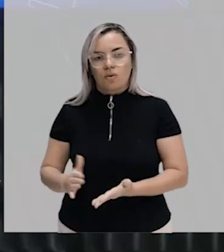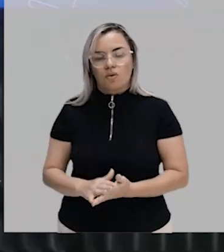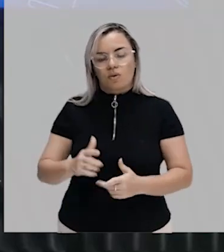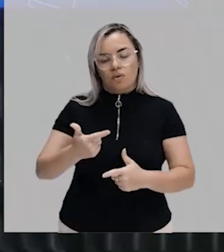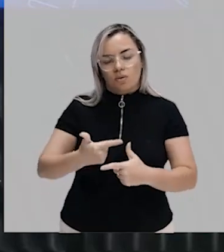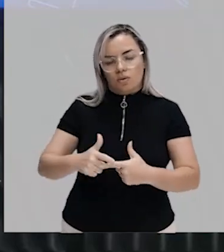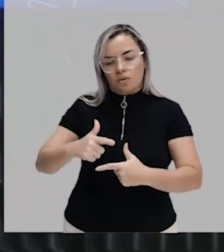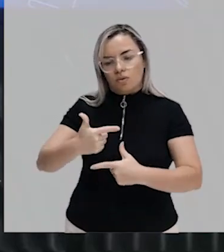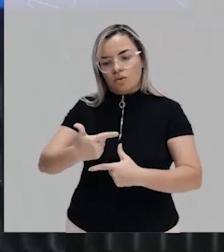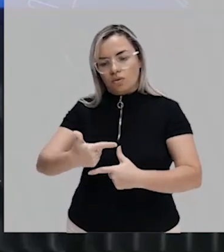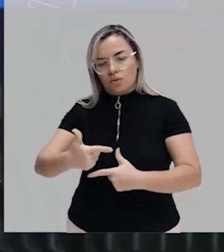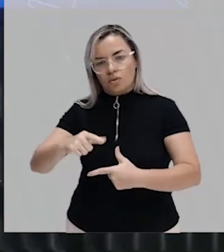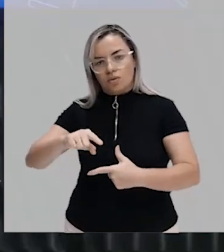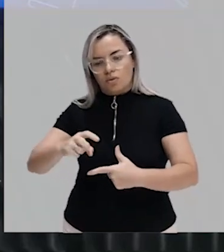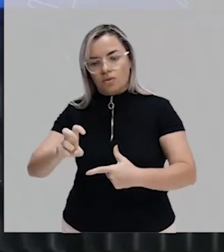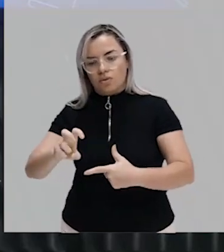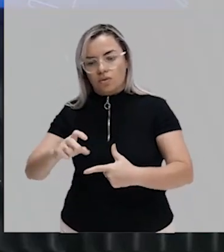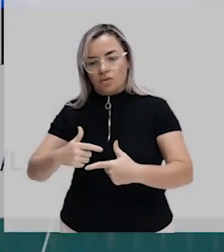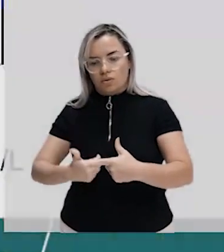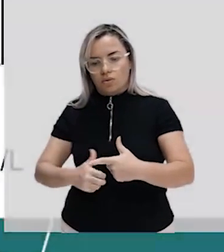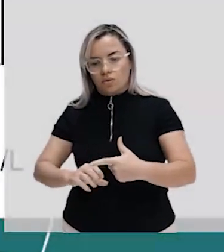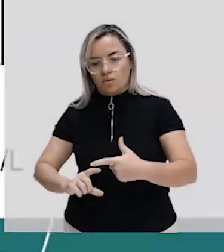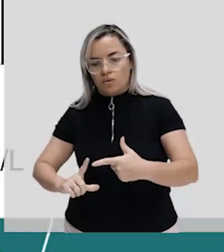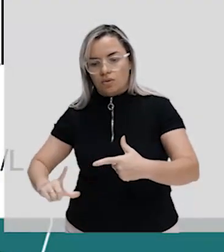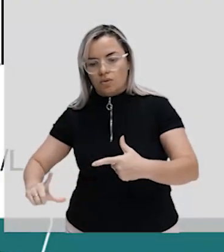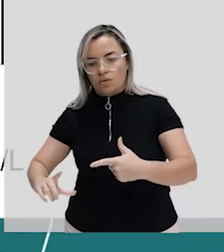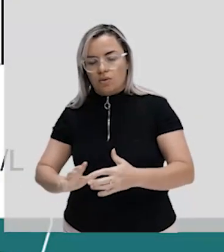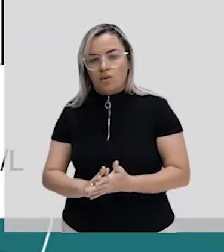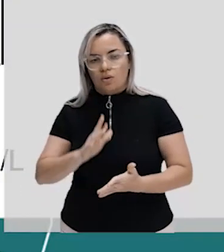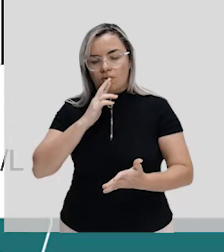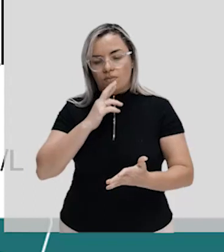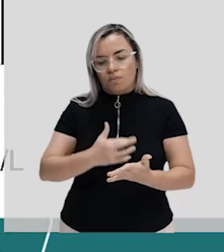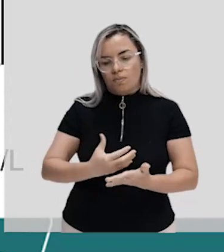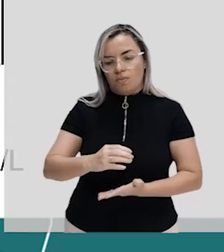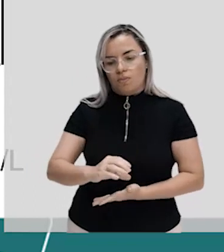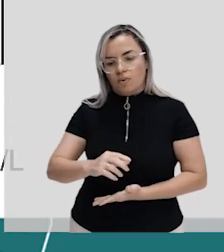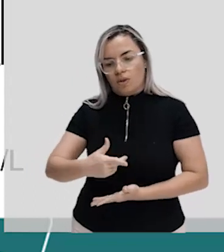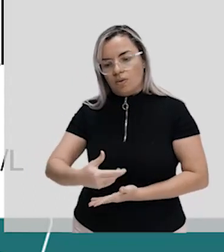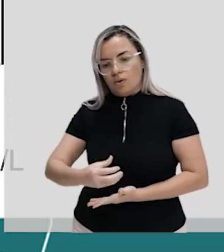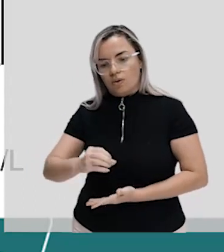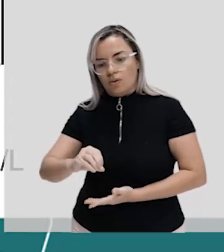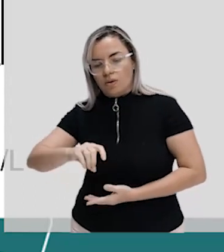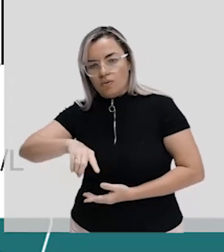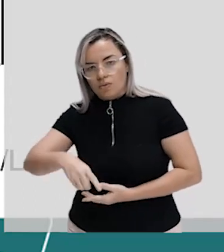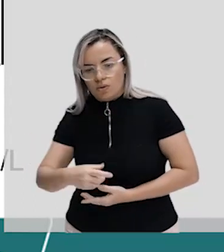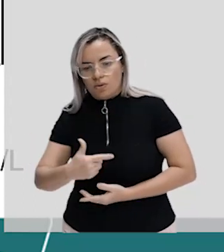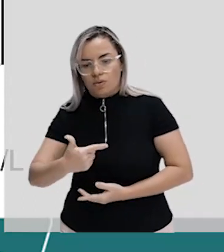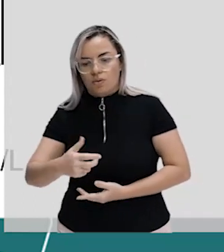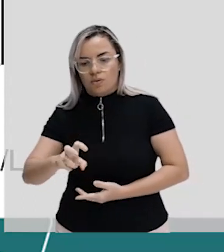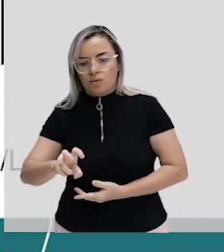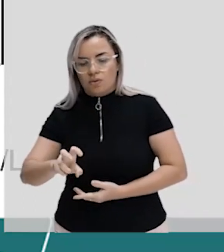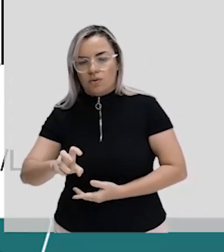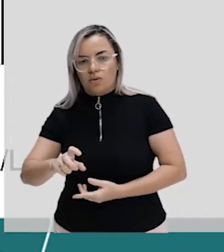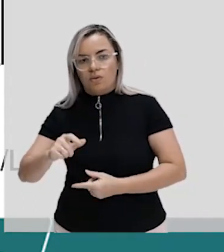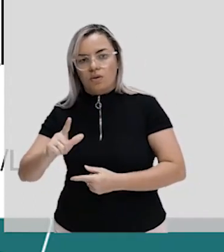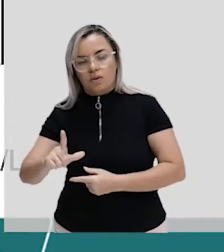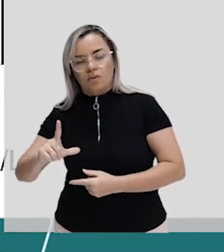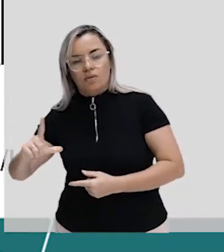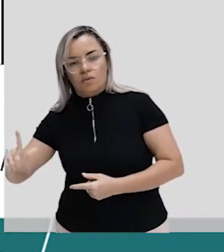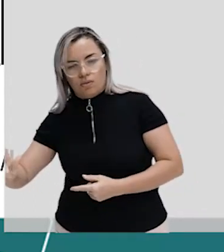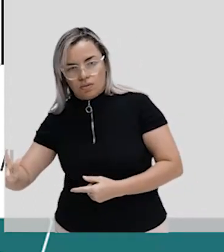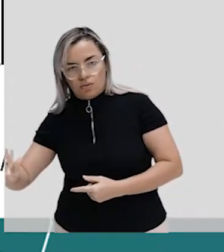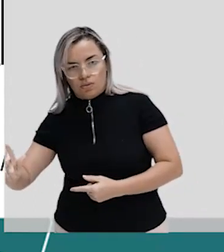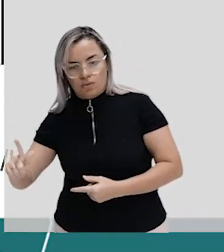2,5 dividido por 10, o resultado vai ser de 0,25 gramas por litro. Então, todas as soluções,